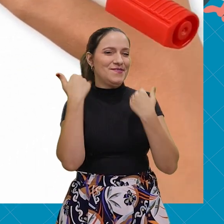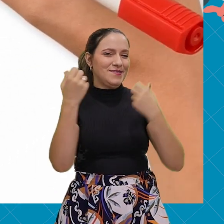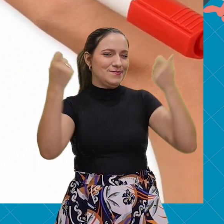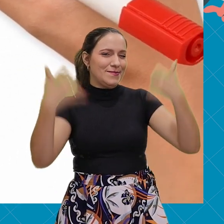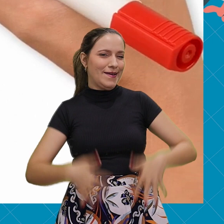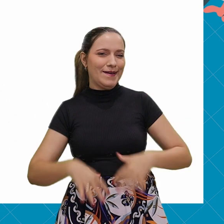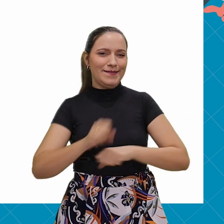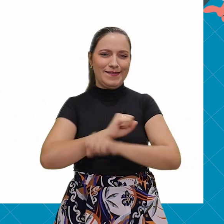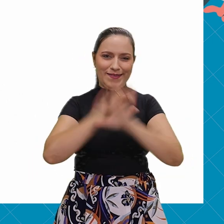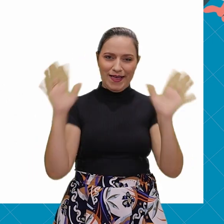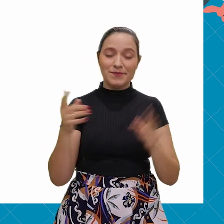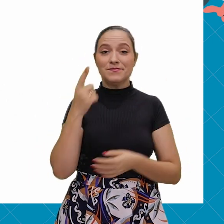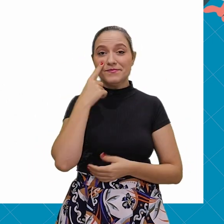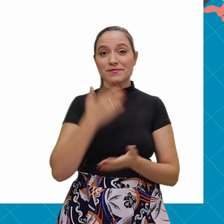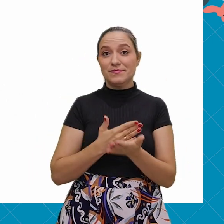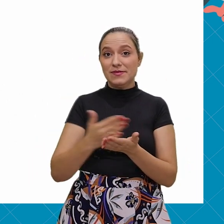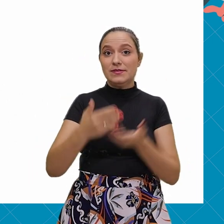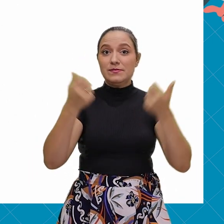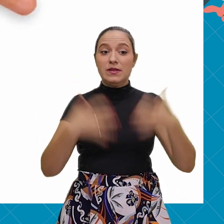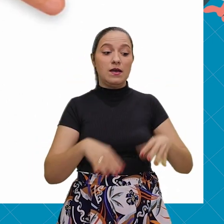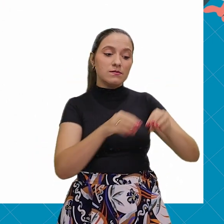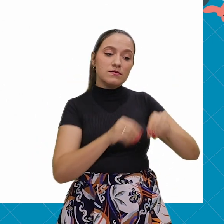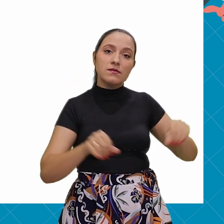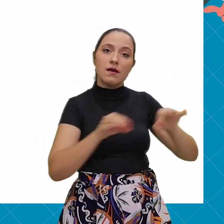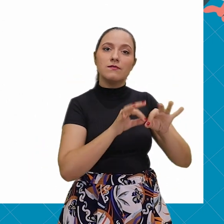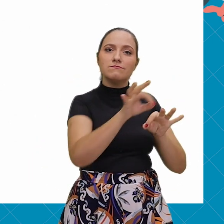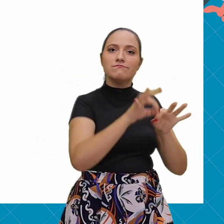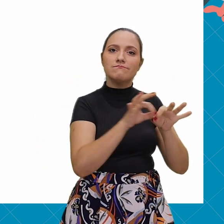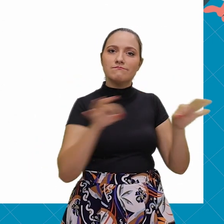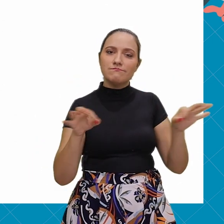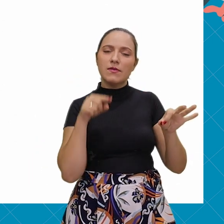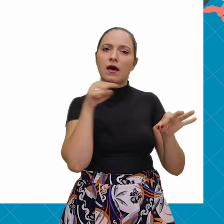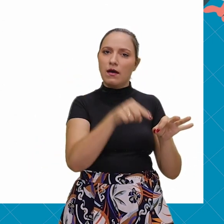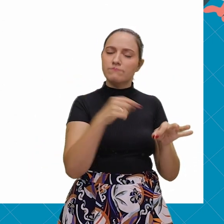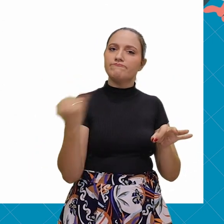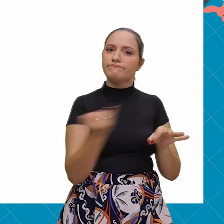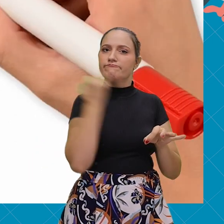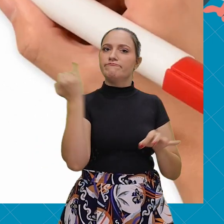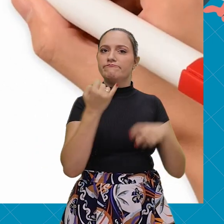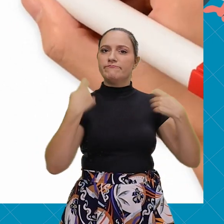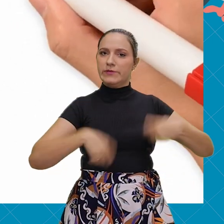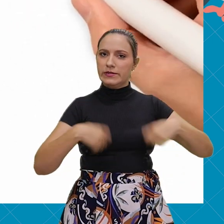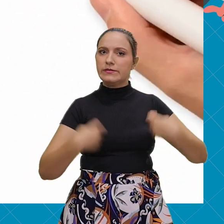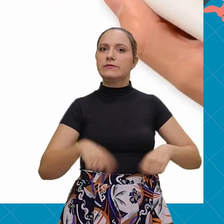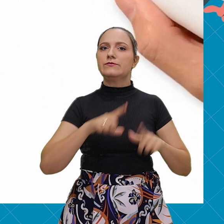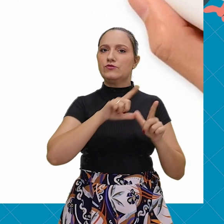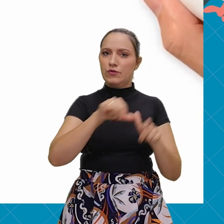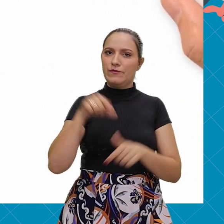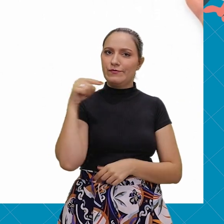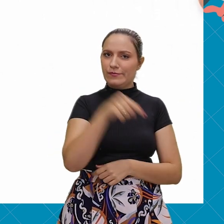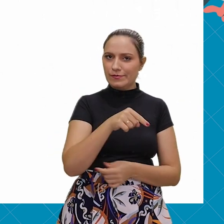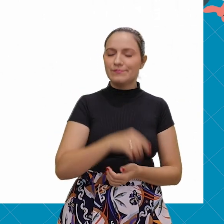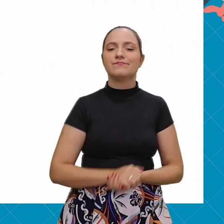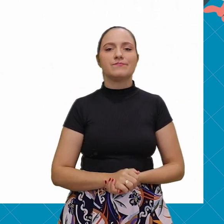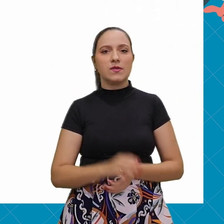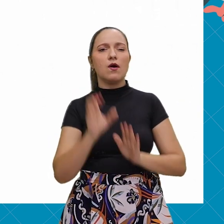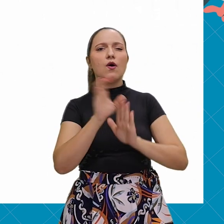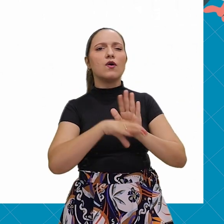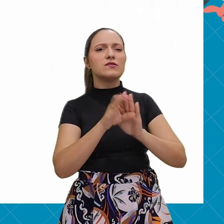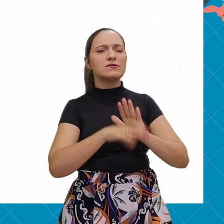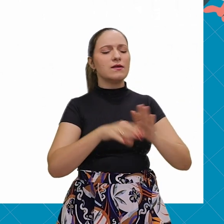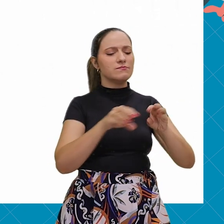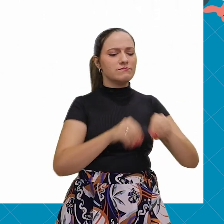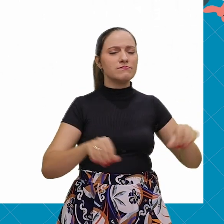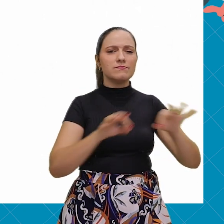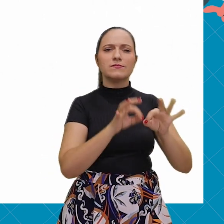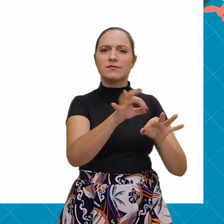entender isso. E vamos começar falando sobre os territórios, conceito de extrema importância dentro da geografia. O conceito de